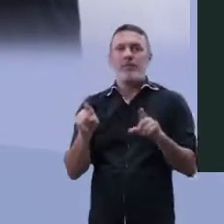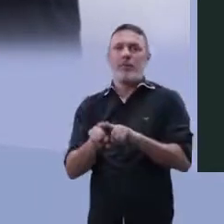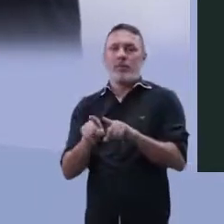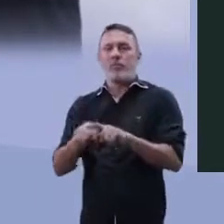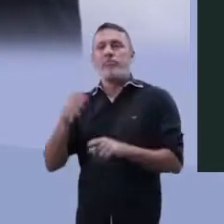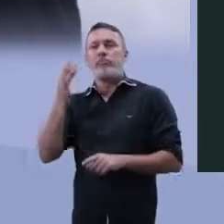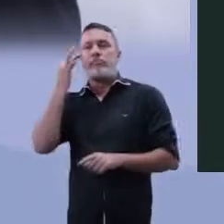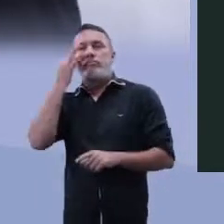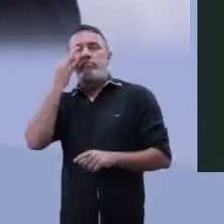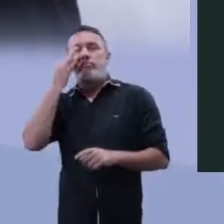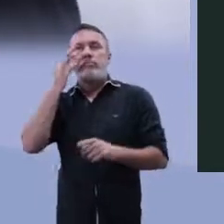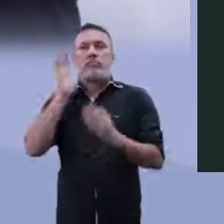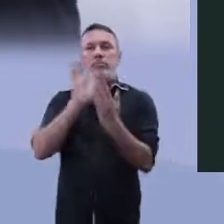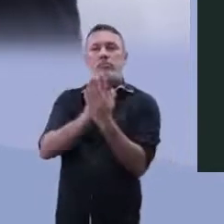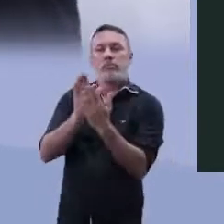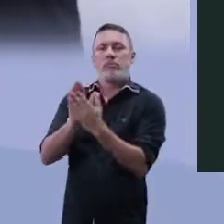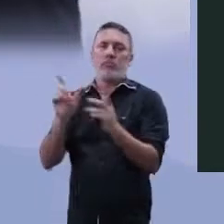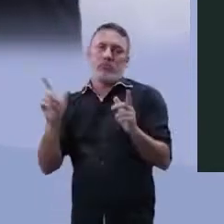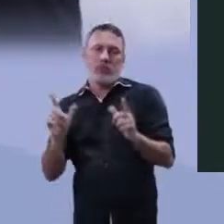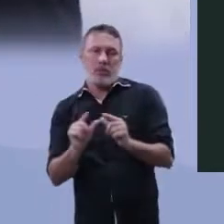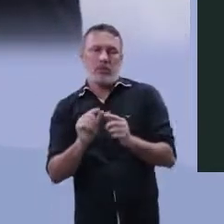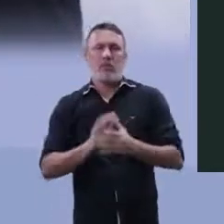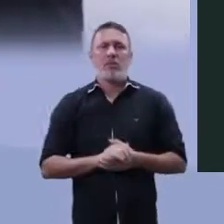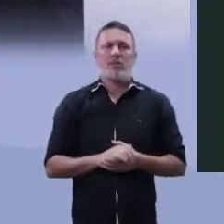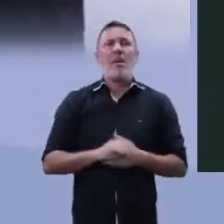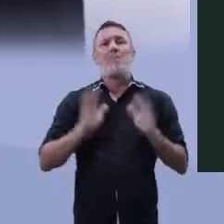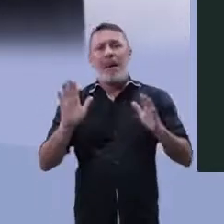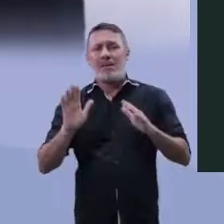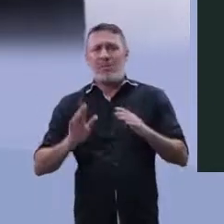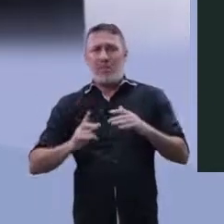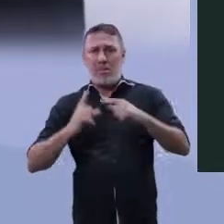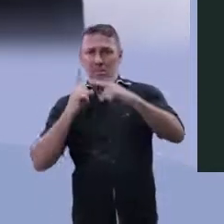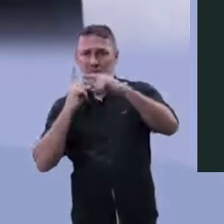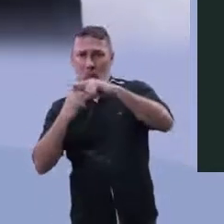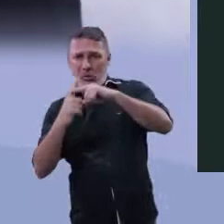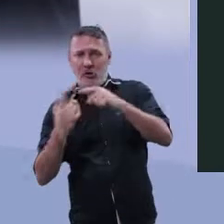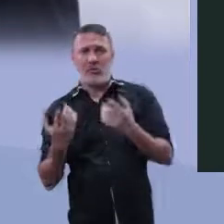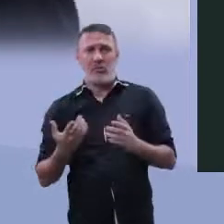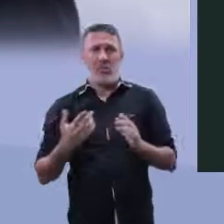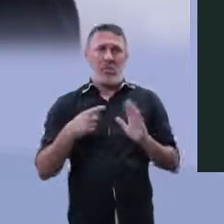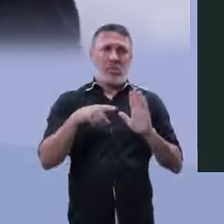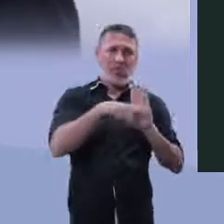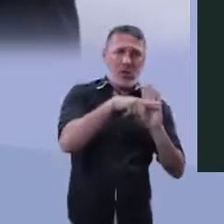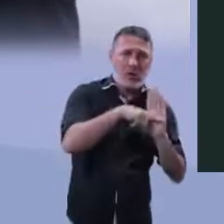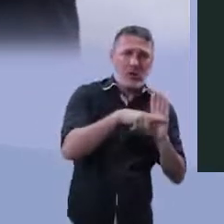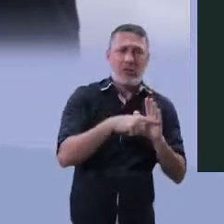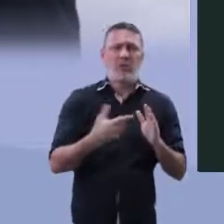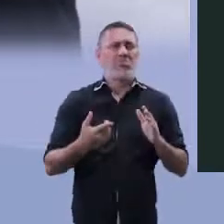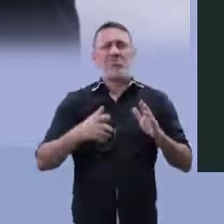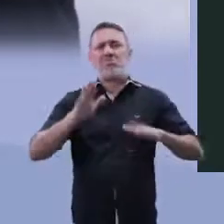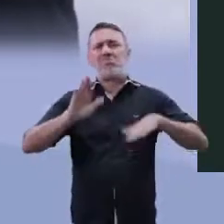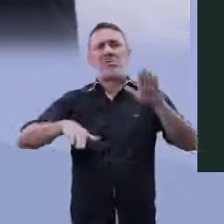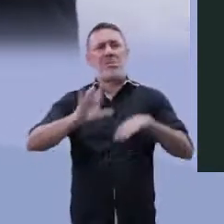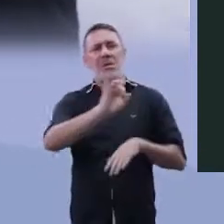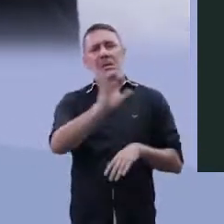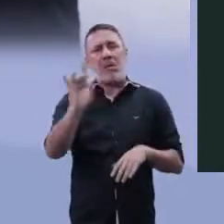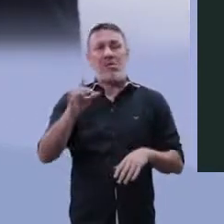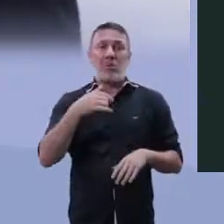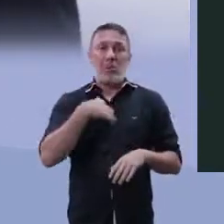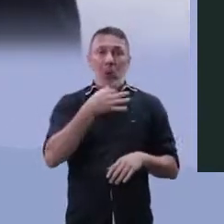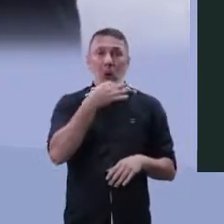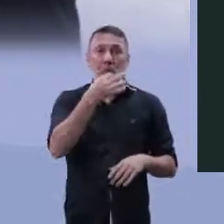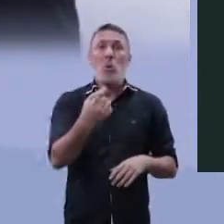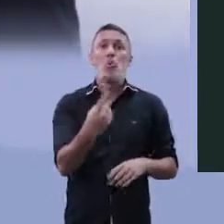também elas podem promover situações de grande distanciamento, né? Mas isso ficar pesando, se é positivo ou